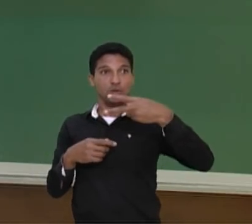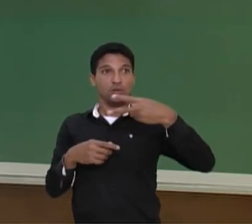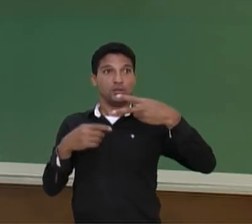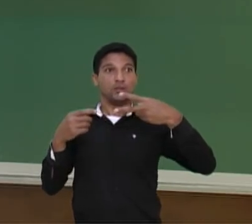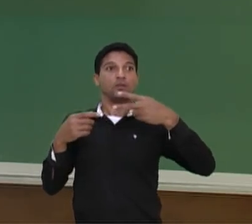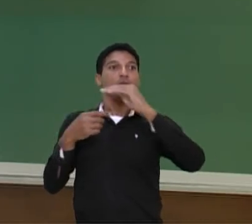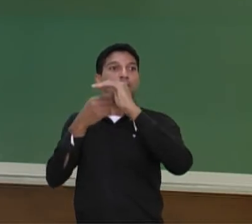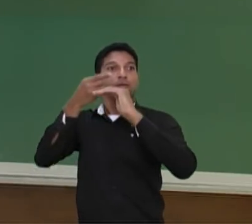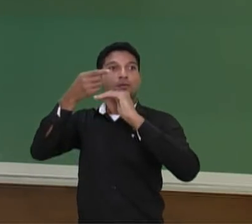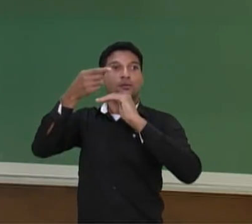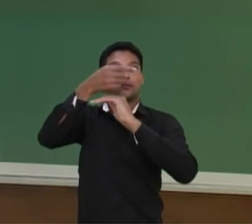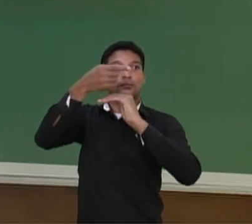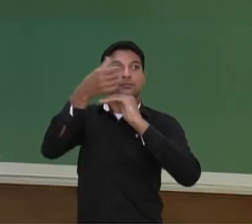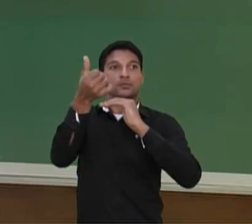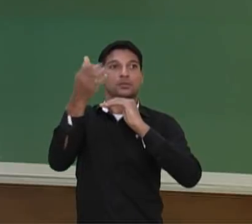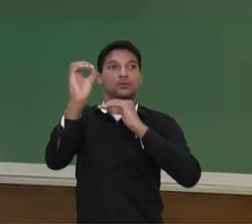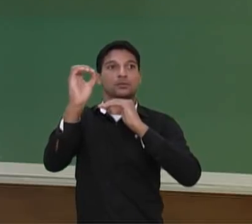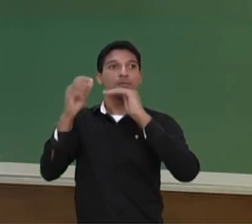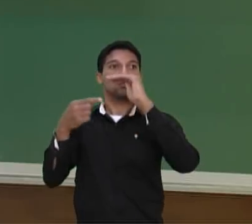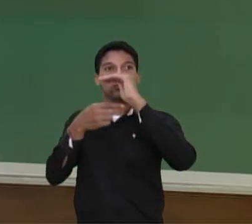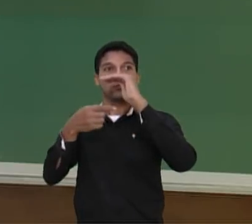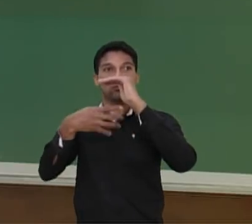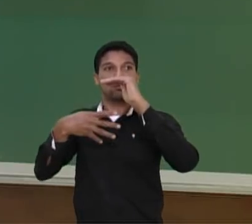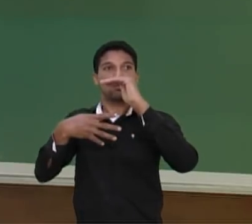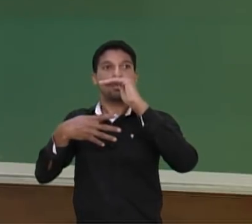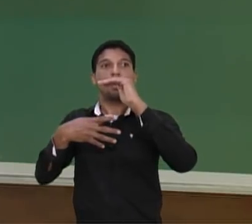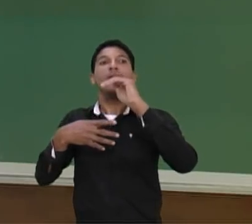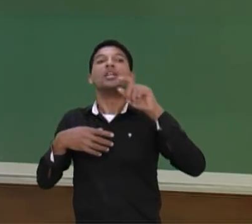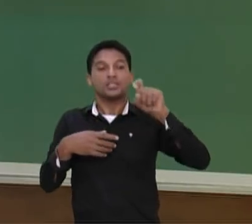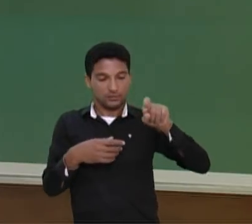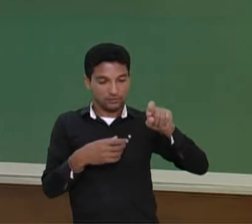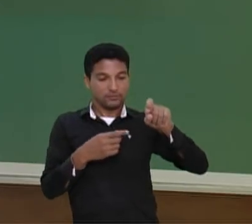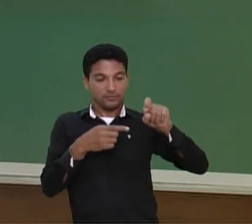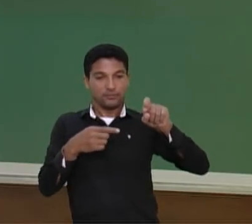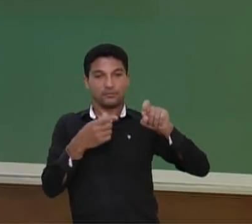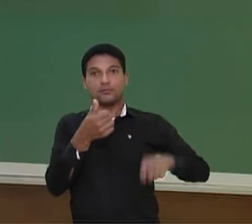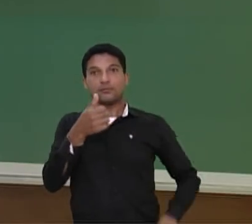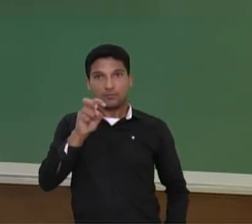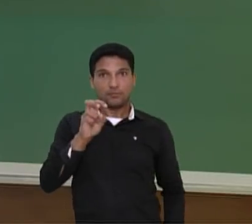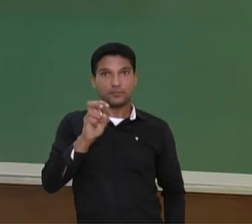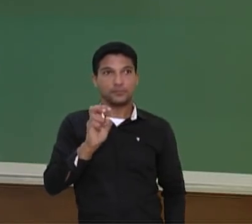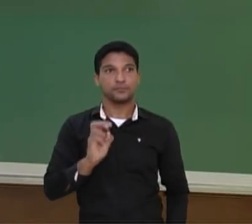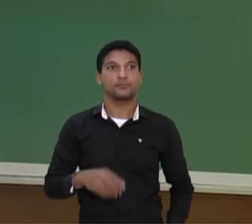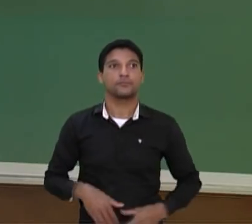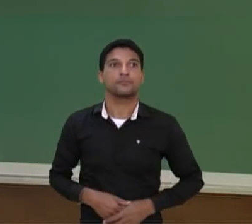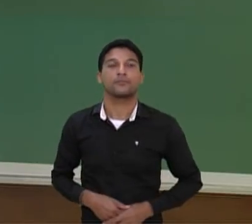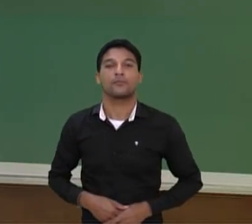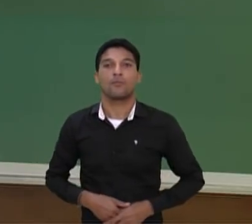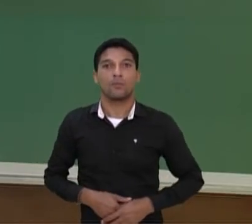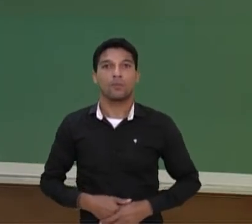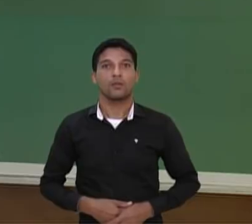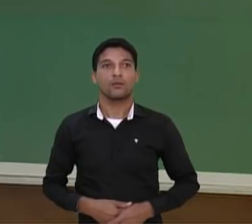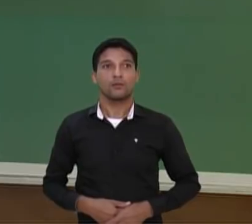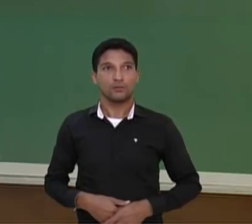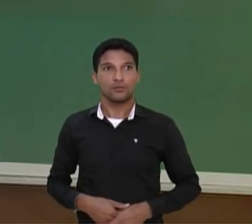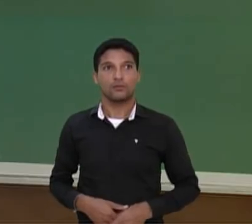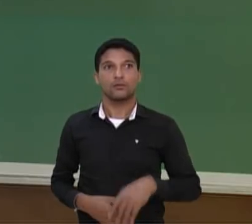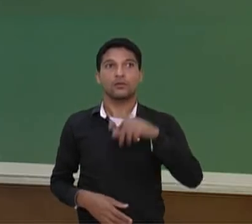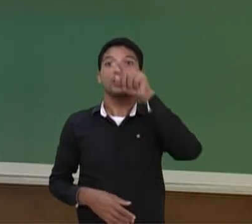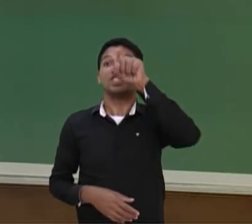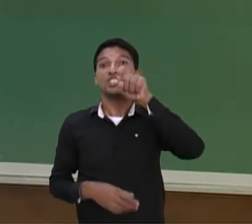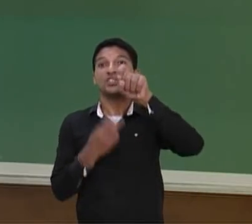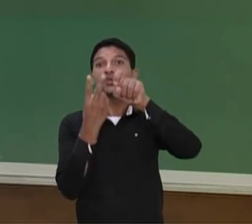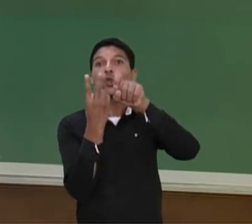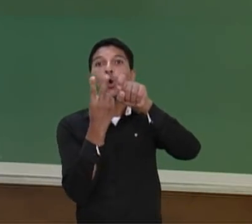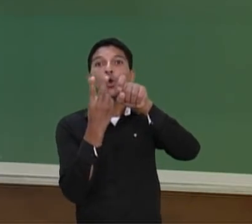-4 tem um x1 = 15 e 1 x 2 - 20 mais 40 eu fico com